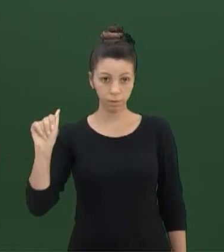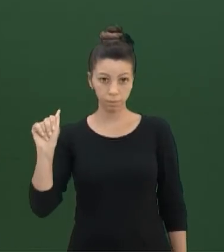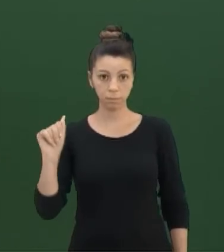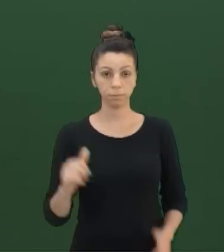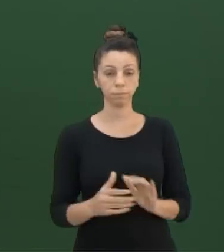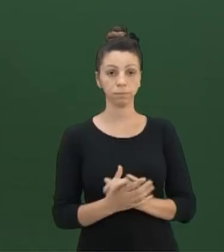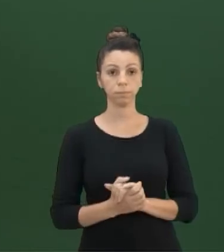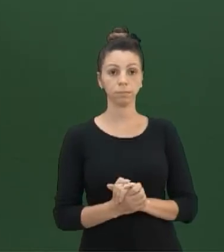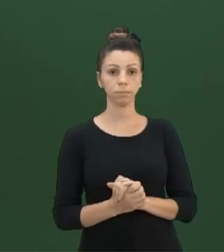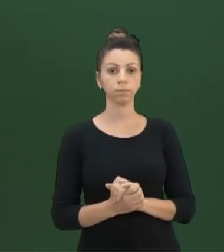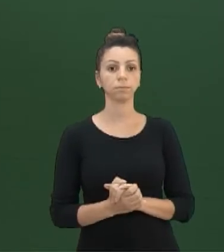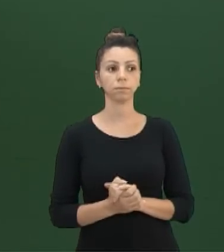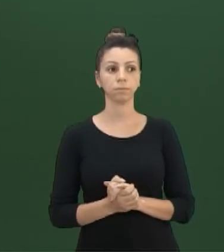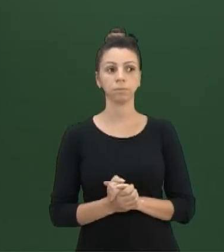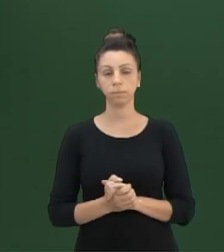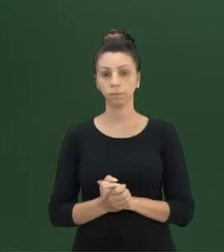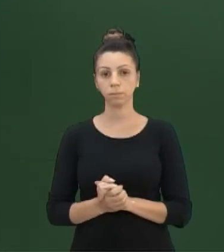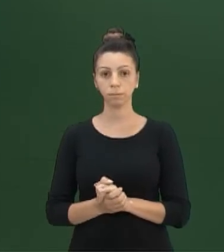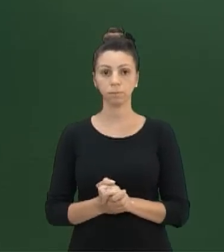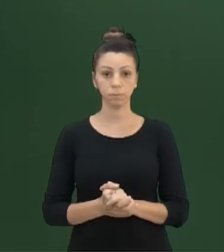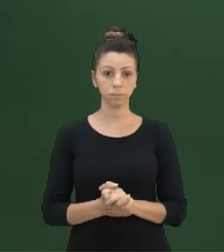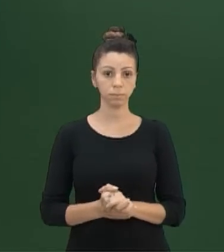quarteirões. Só que